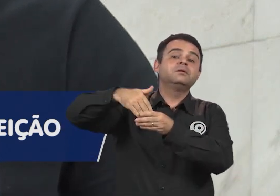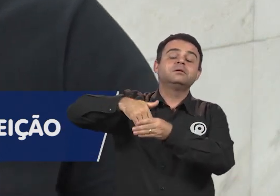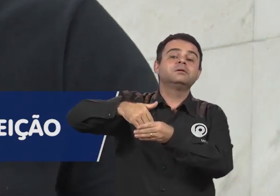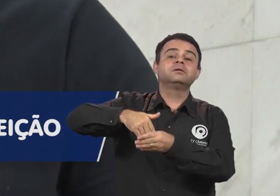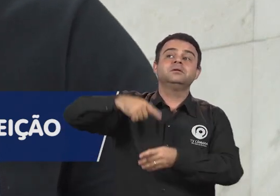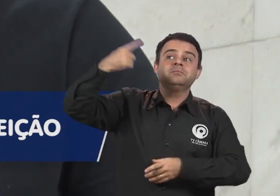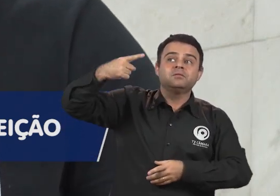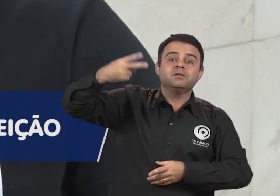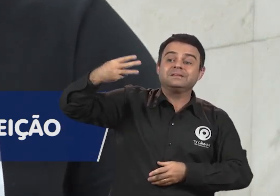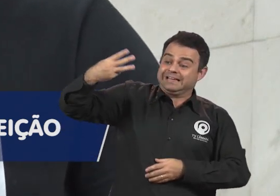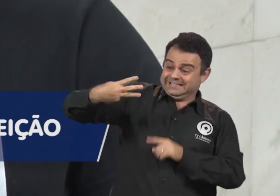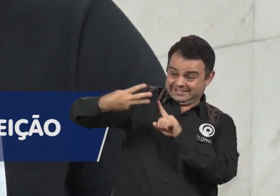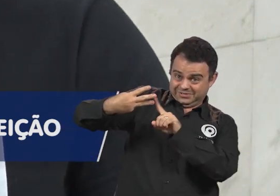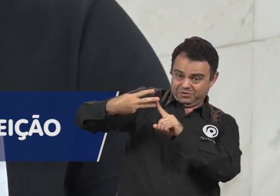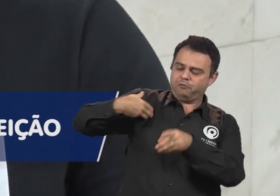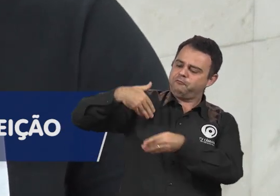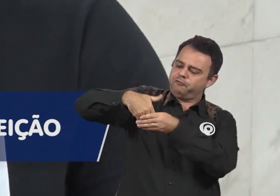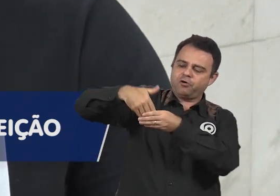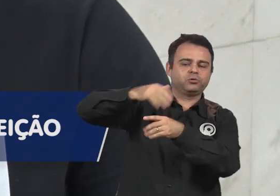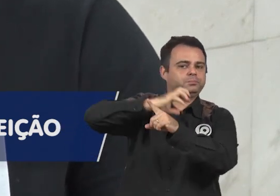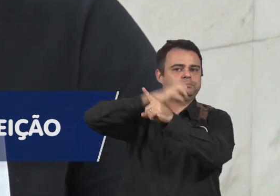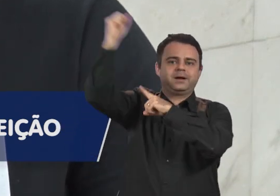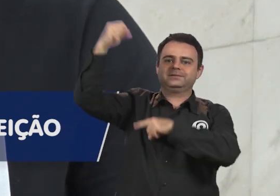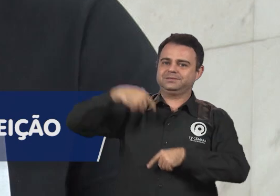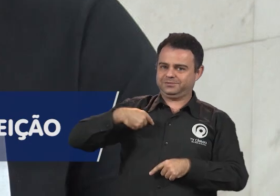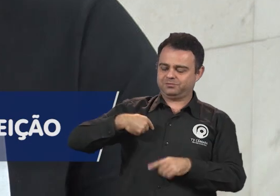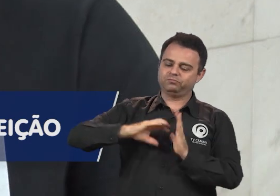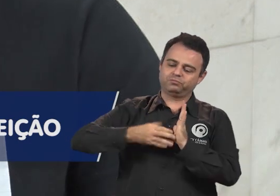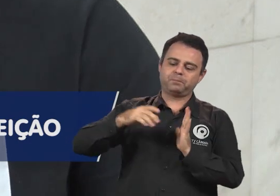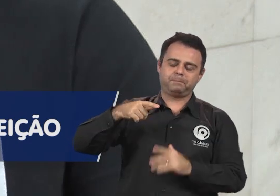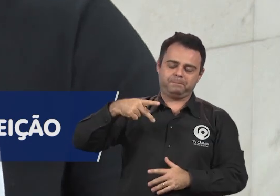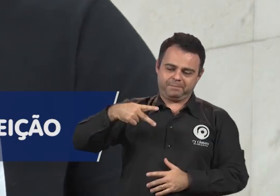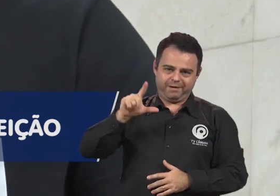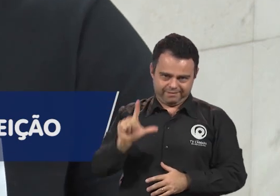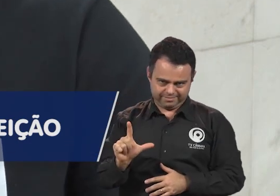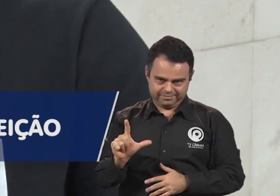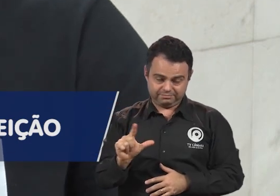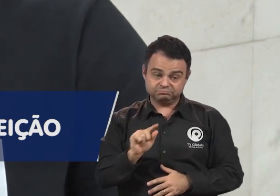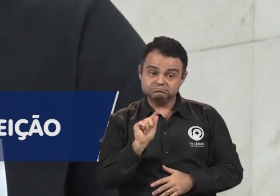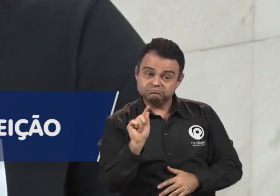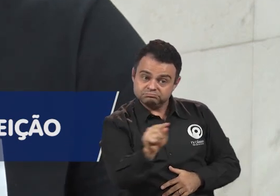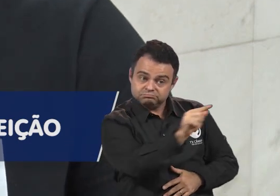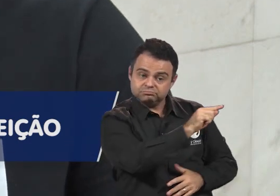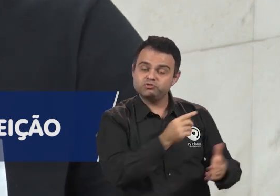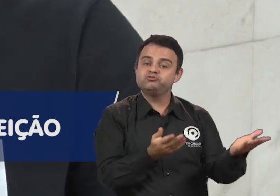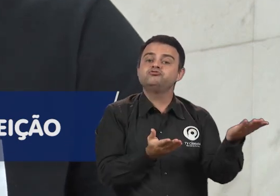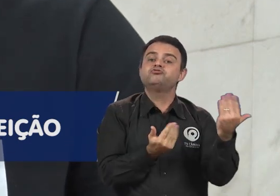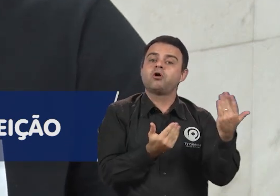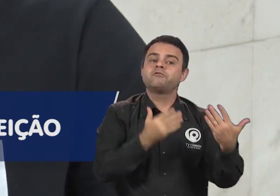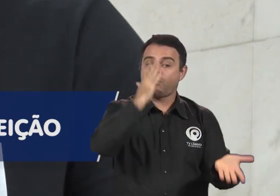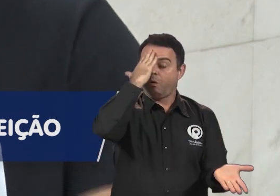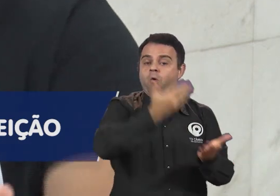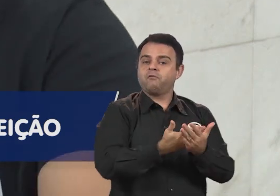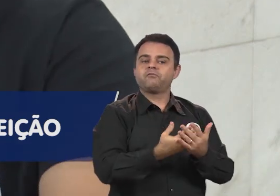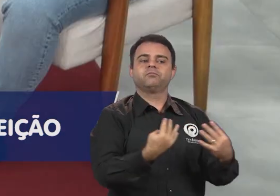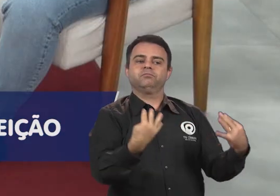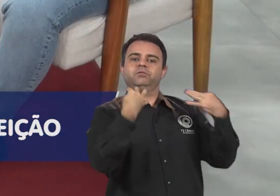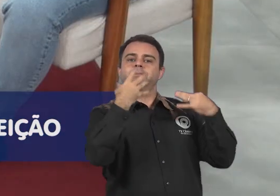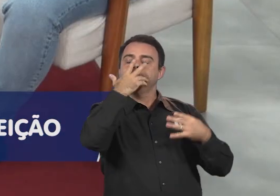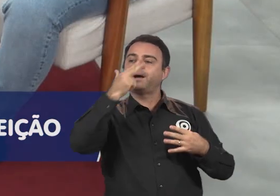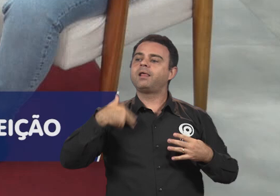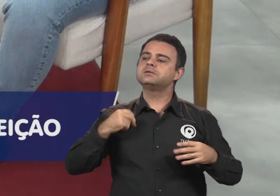o primeiro do PL, e a juventude, eu vejo que ela viu em mim essa